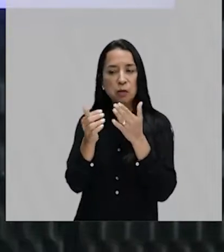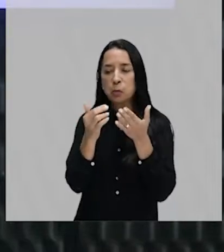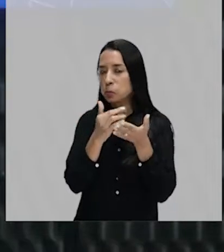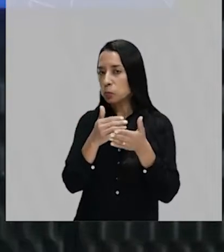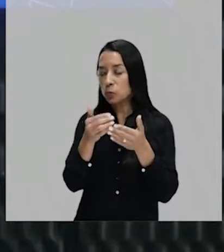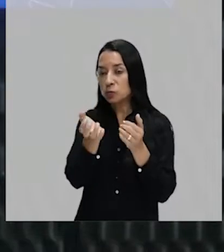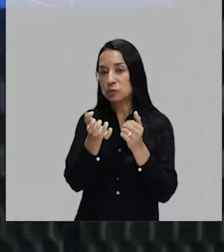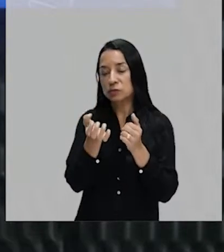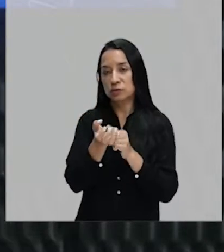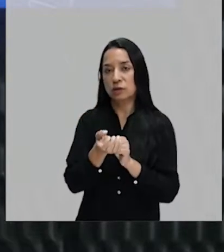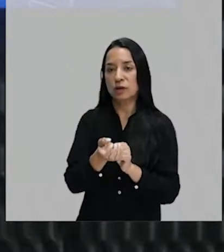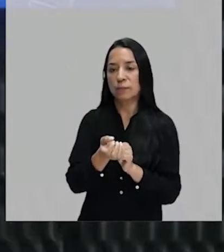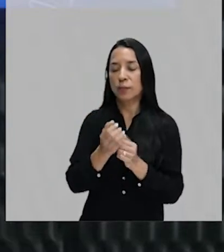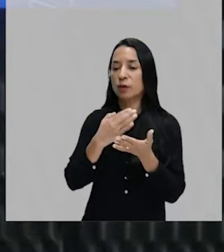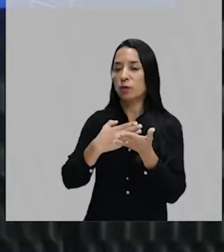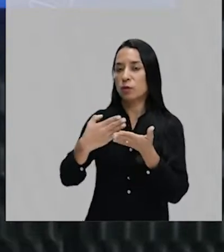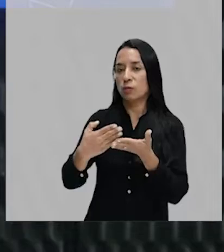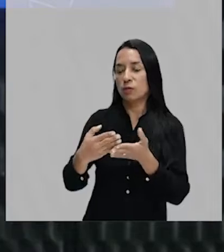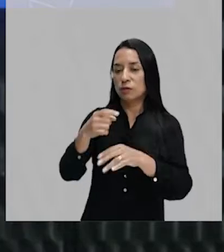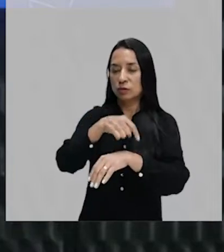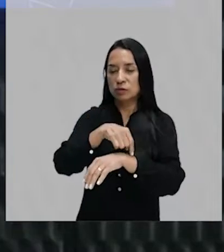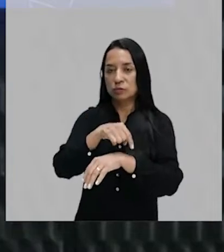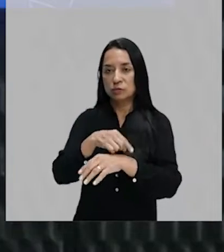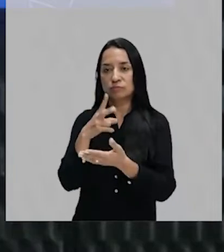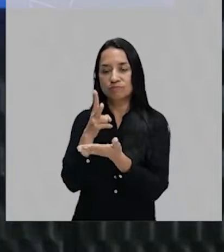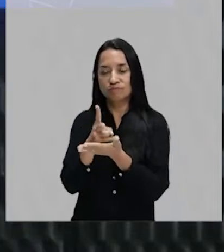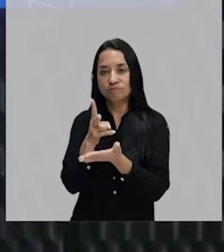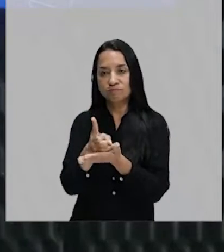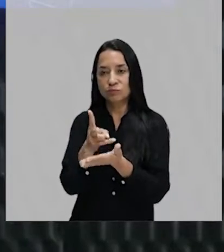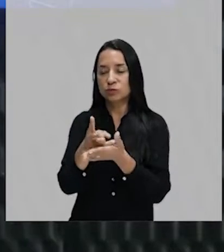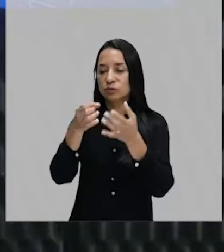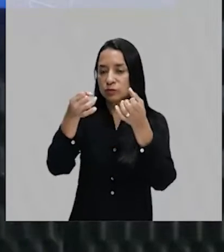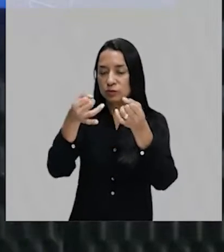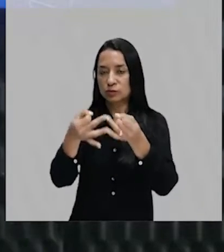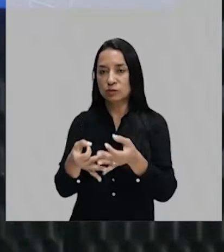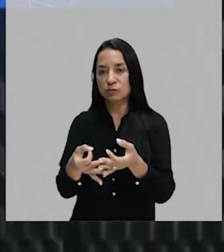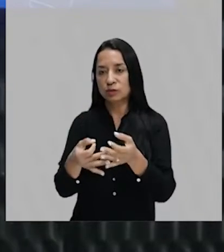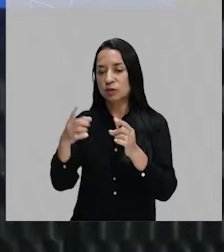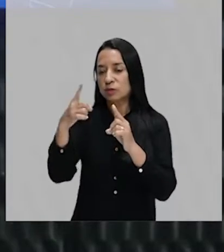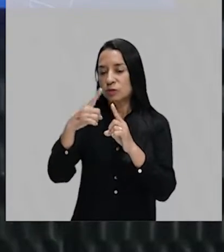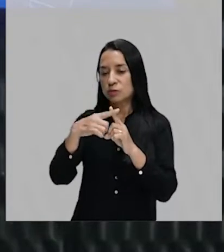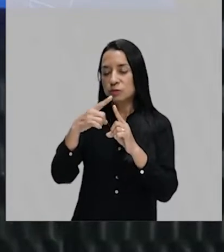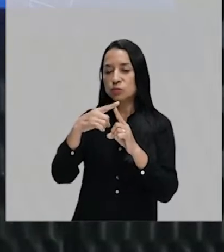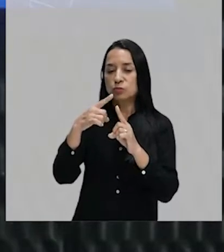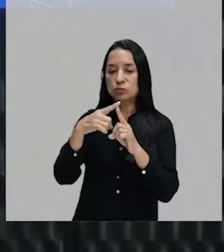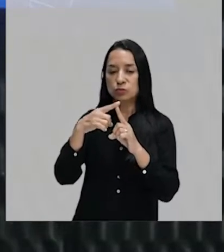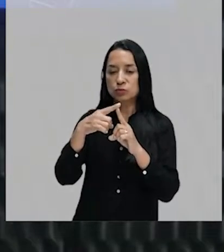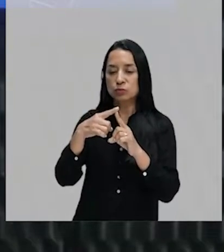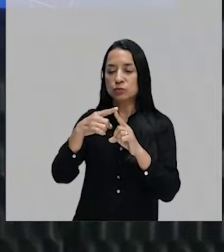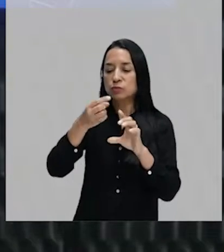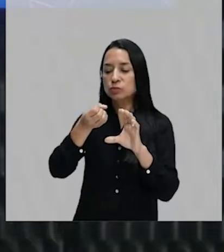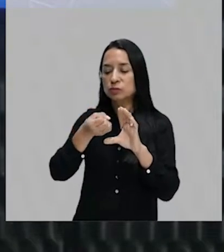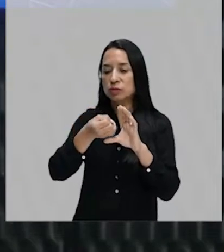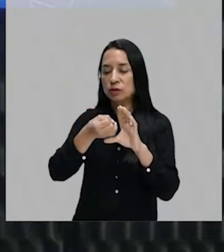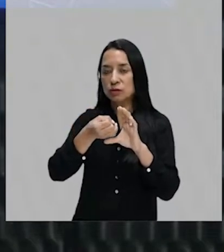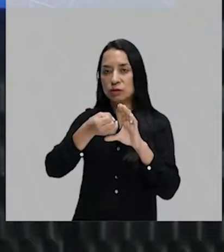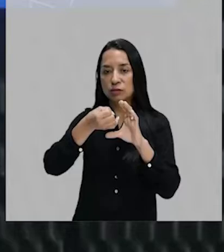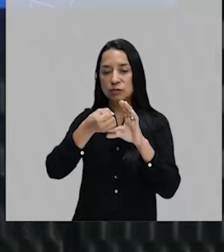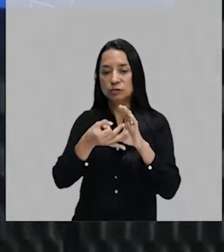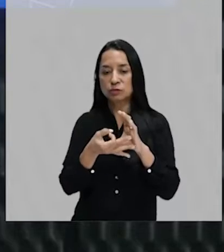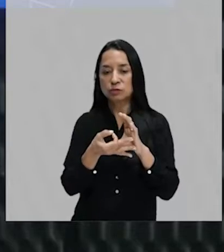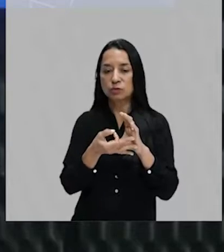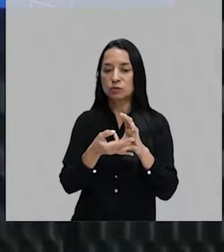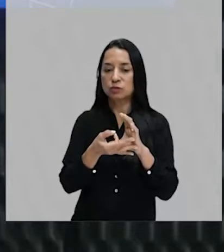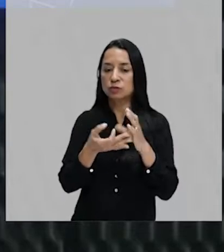começar ir para este momento nós continuamos falando né dos tipos de conjuntos só que neste momento